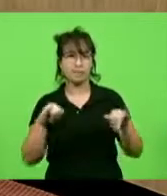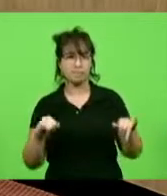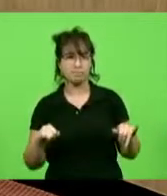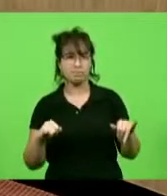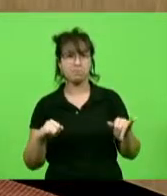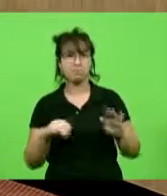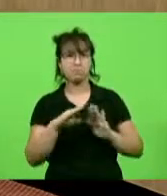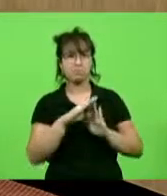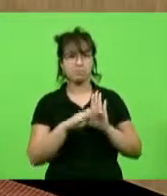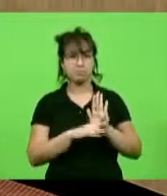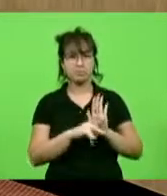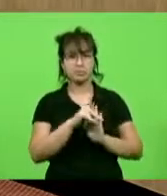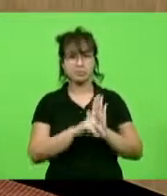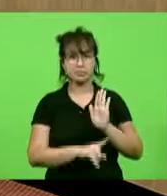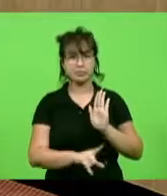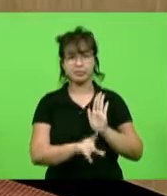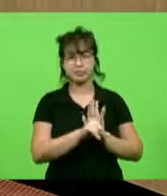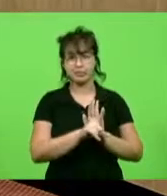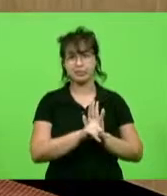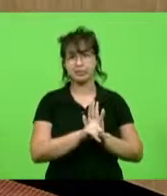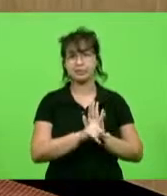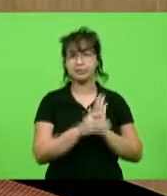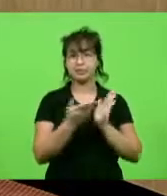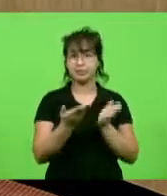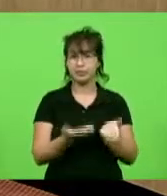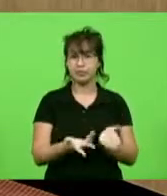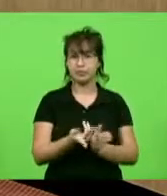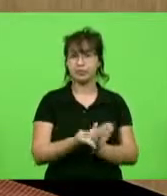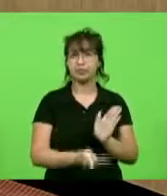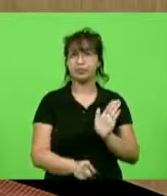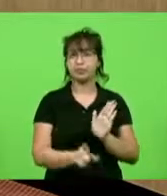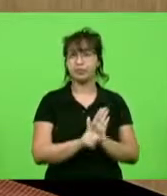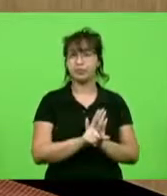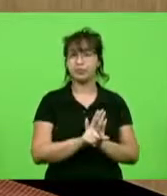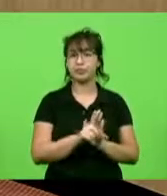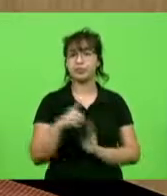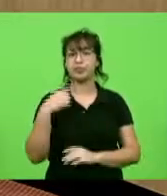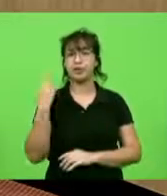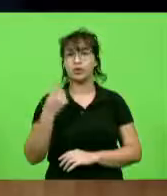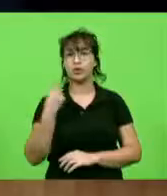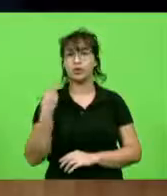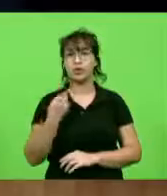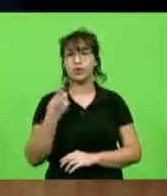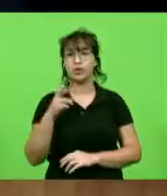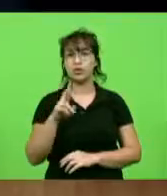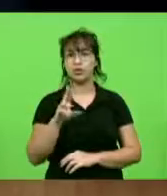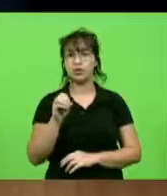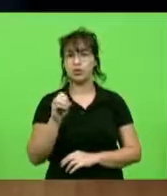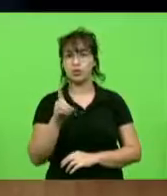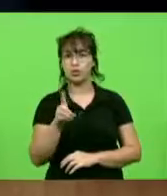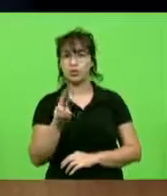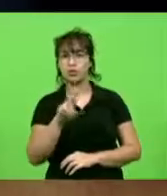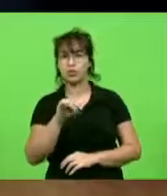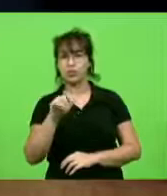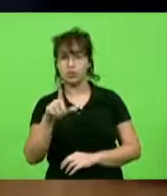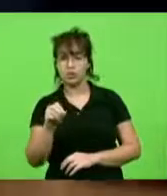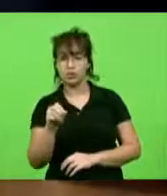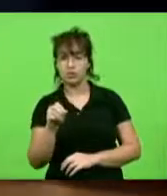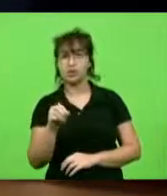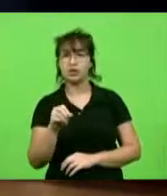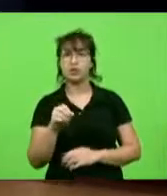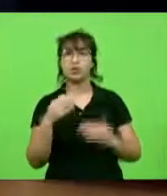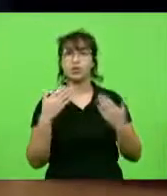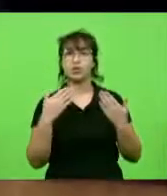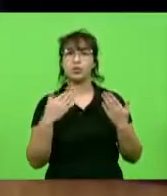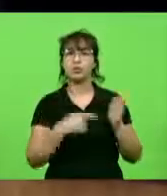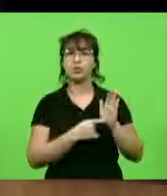do PL. O projeto de lei do deputado Rodrigo Minotto foi apresentado em 28 de março